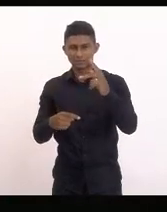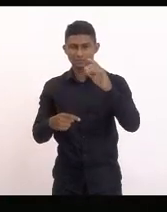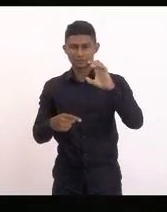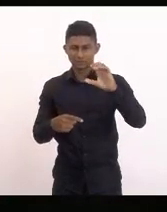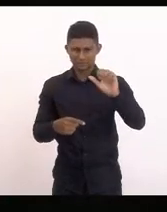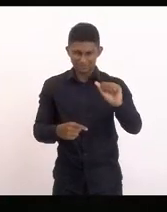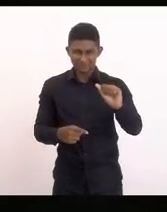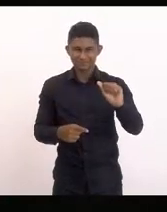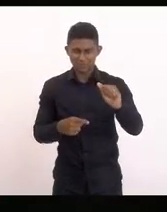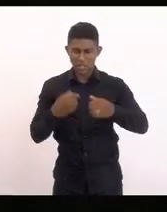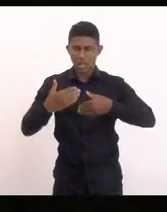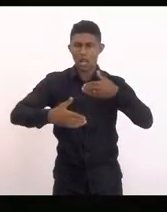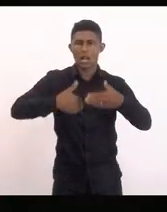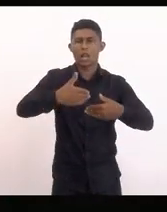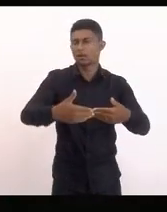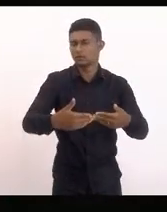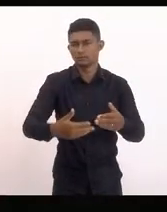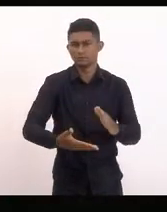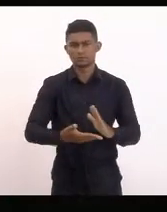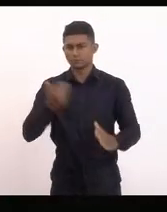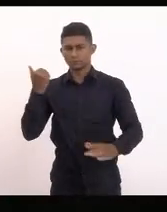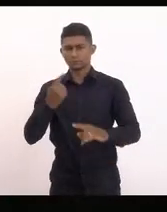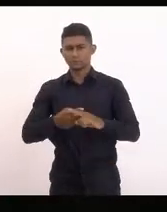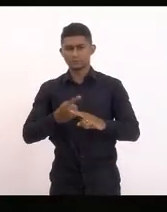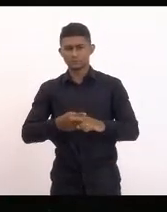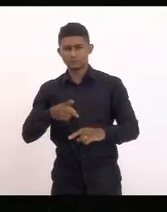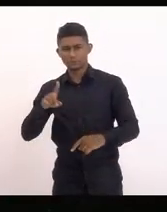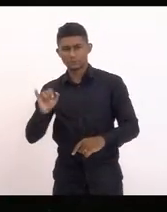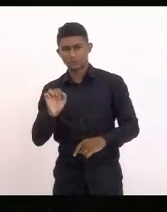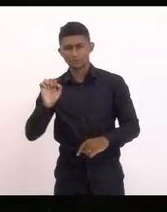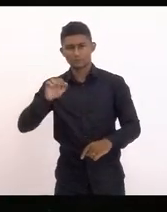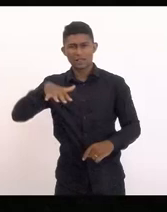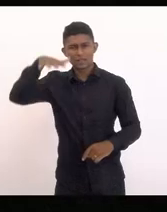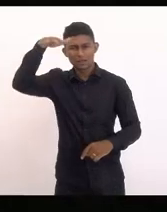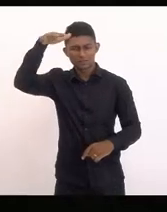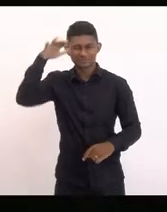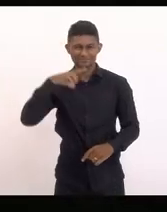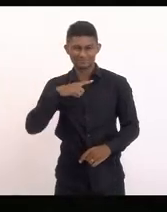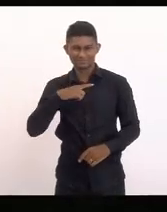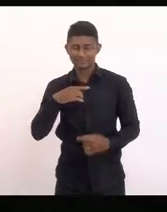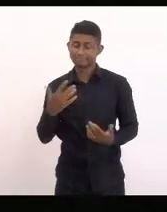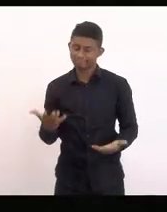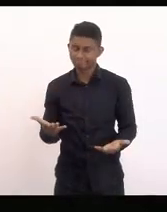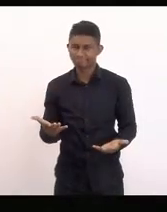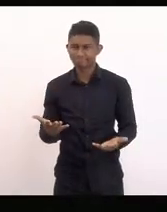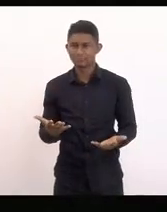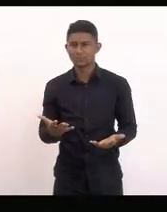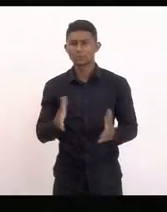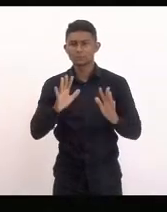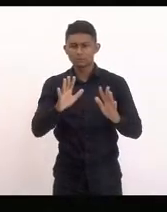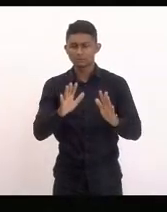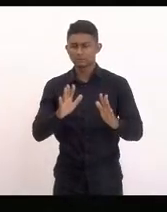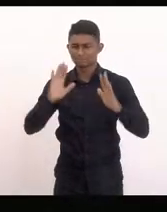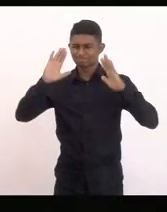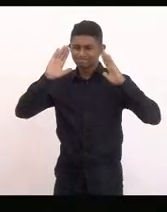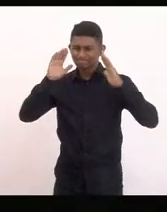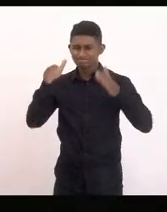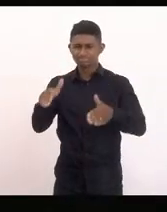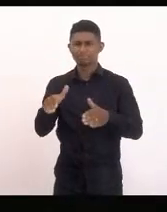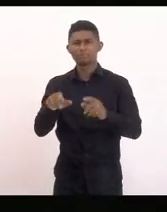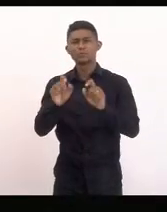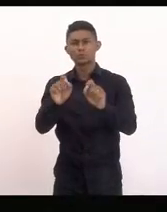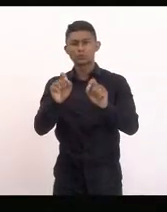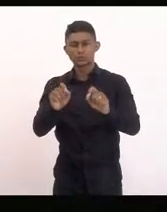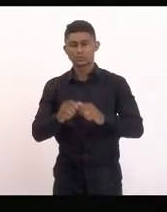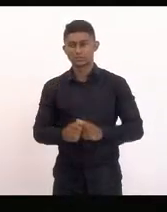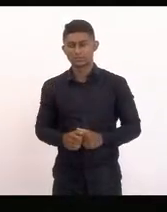razão da inflação que nos acorre. Mas vamos detidamente na questão da